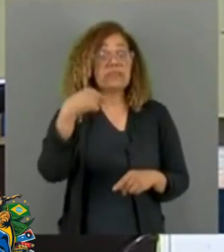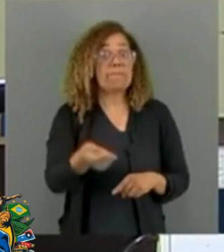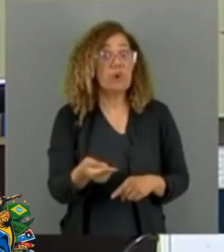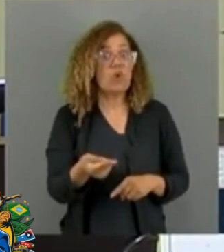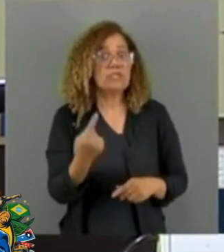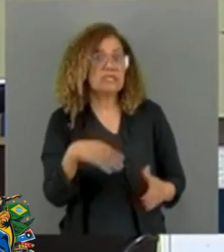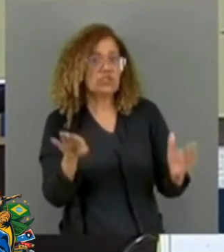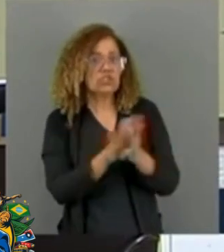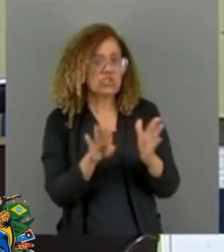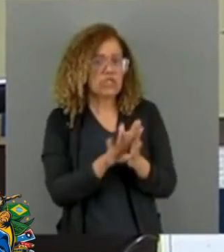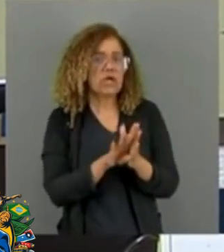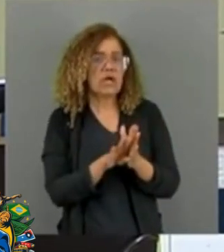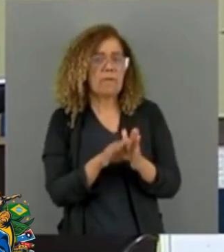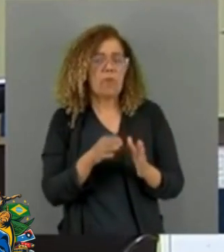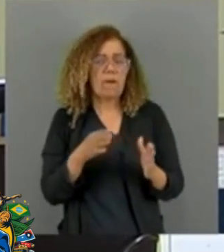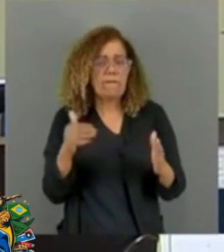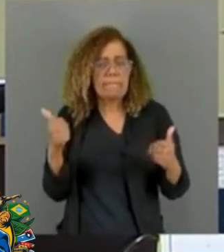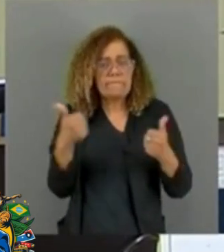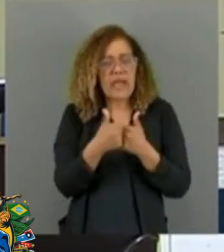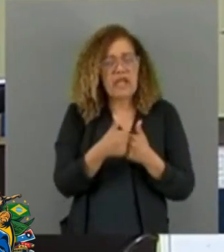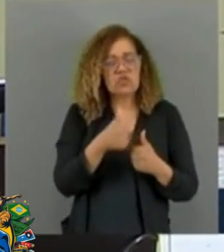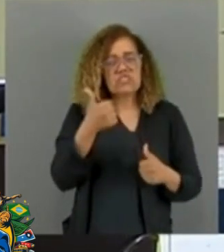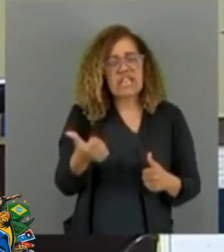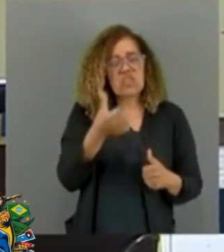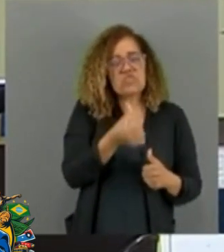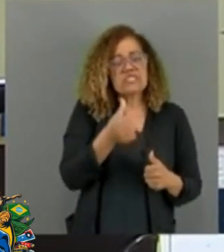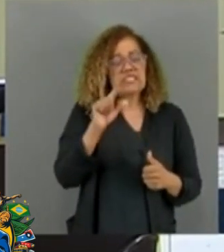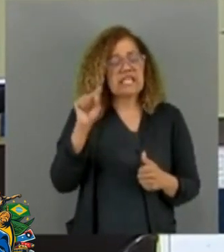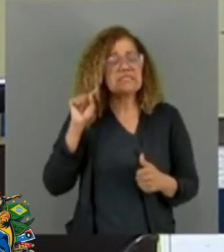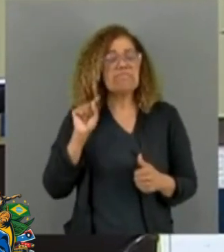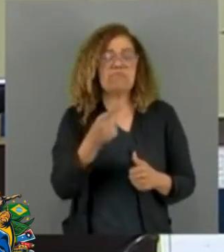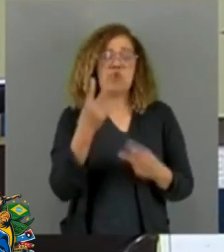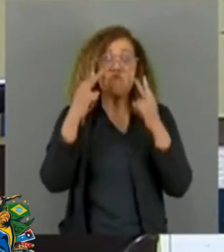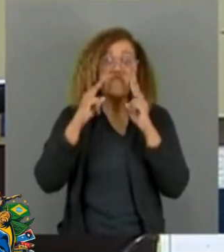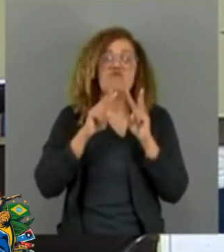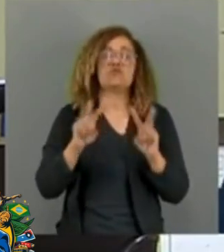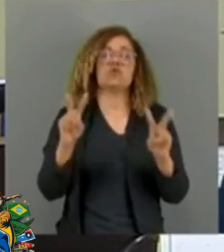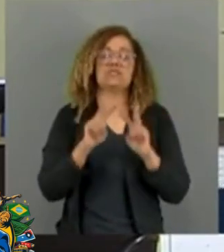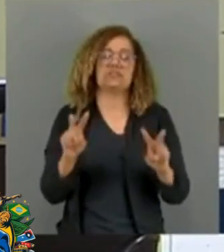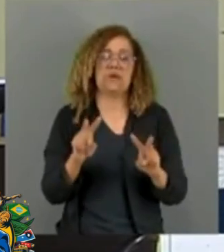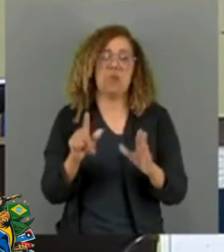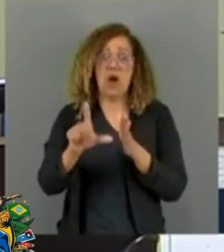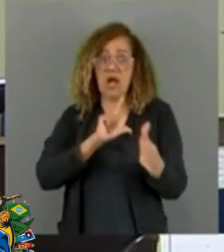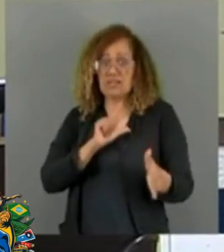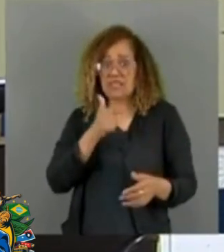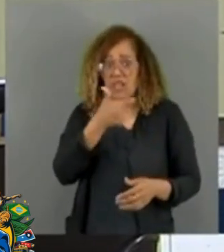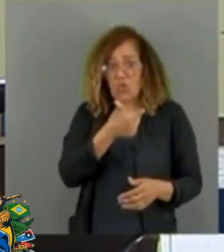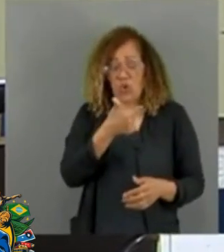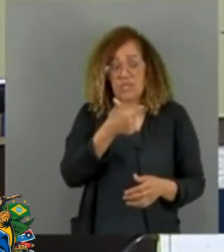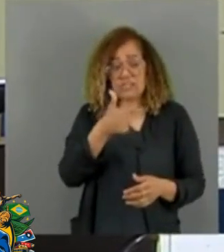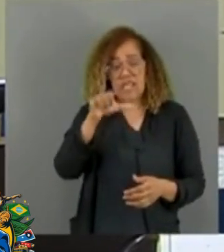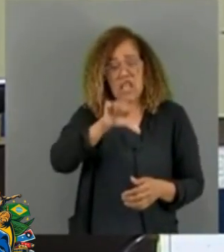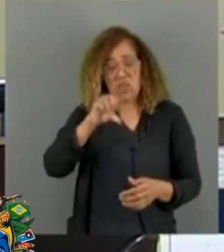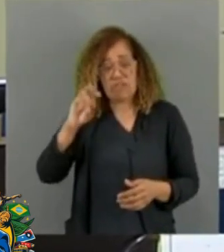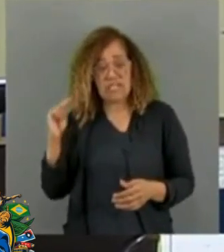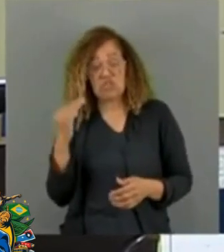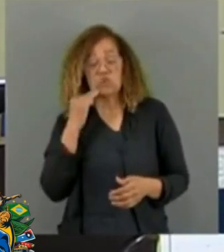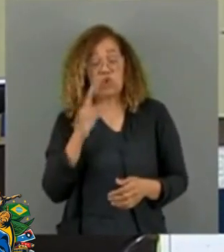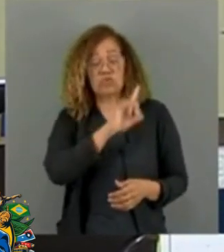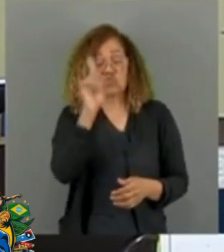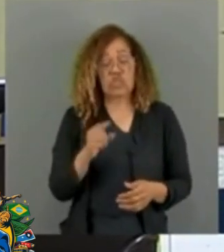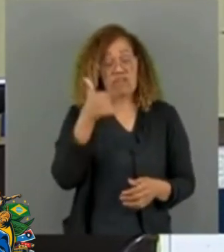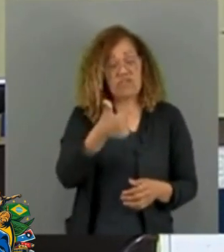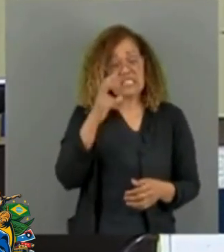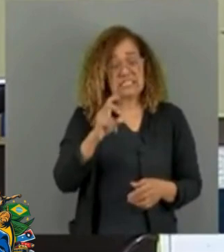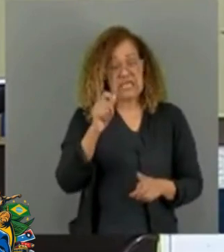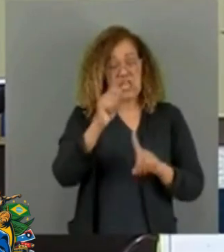nós chegamos à casa de 116.000 visualizações. O que era 2.900.000 no dia 25 de abril,